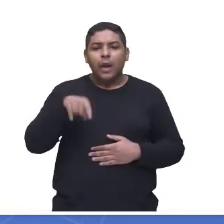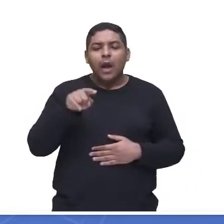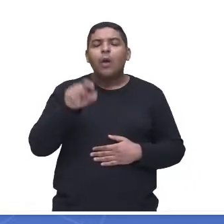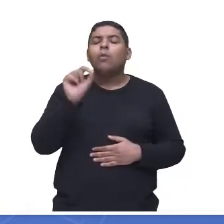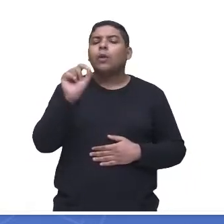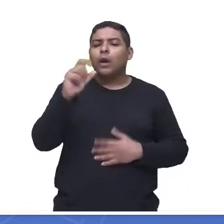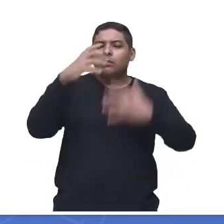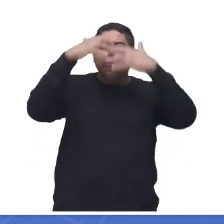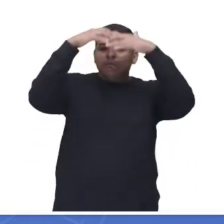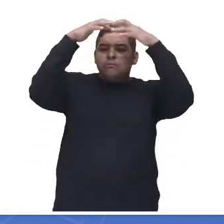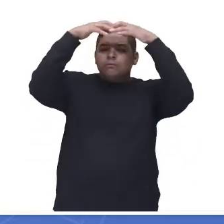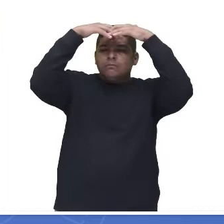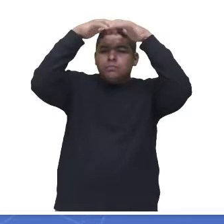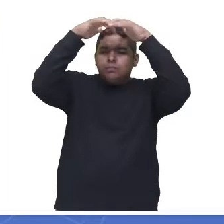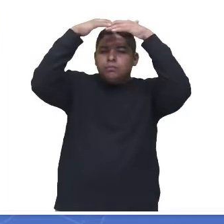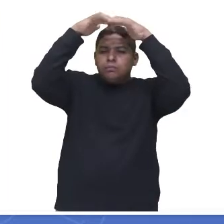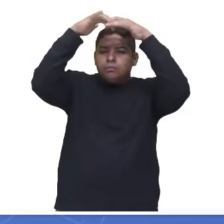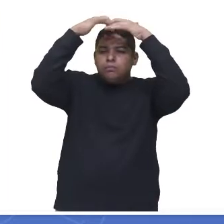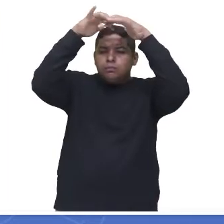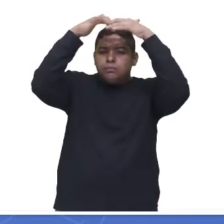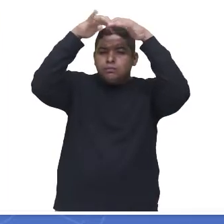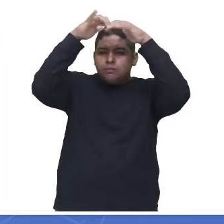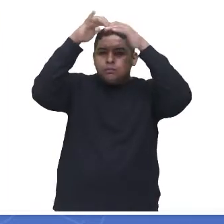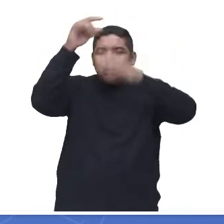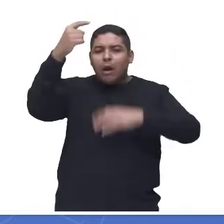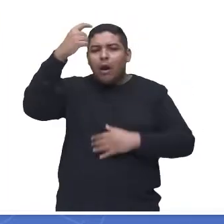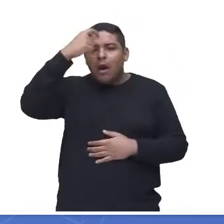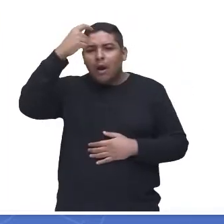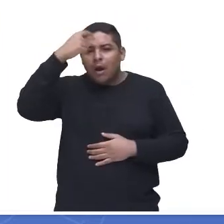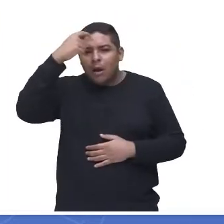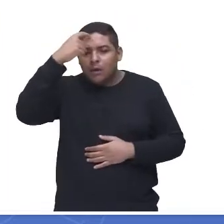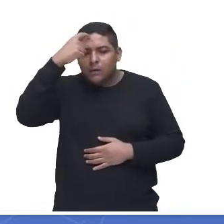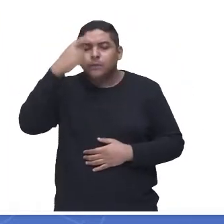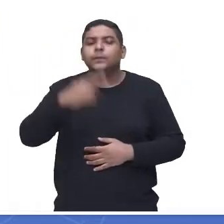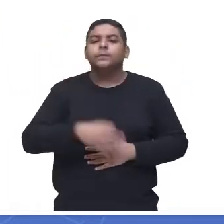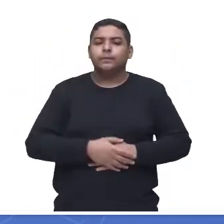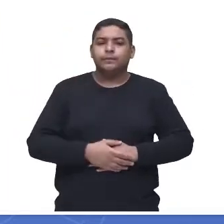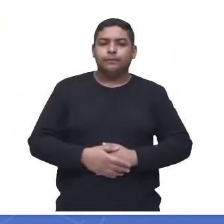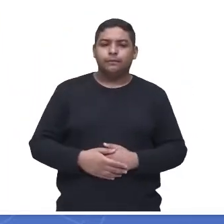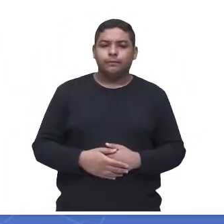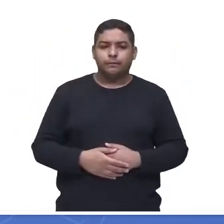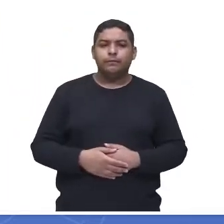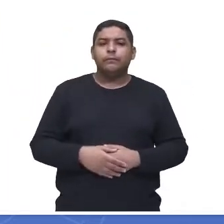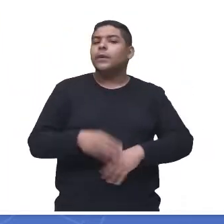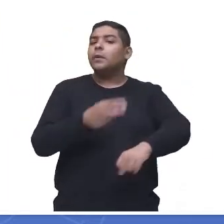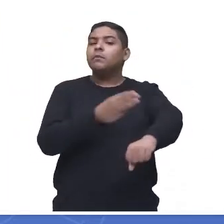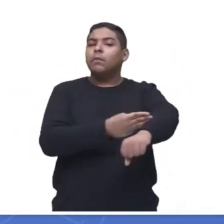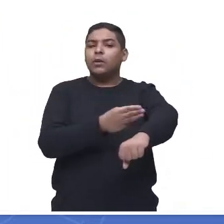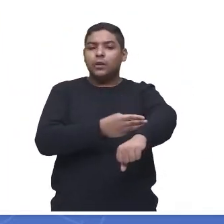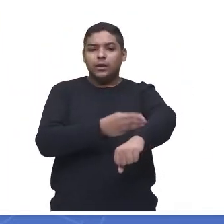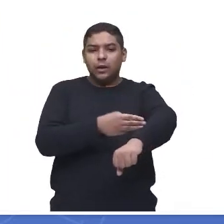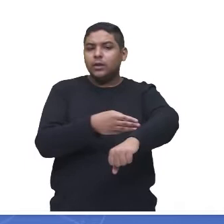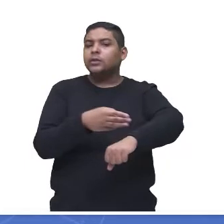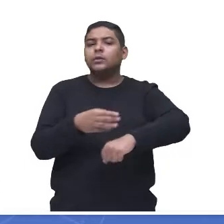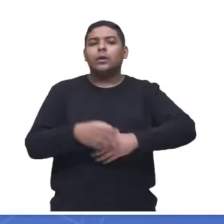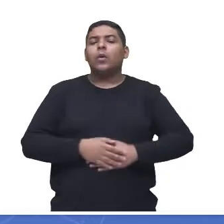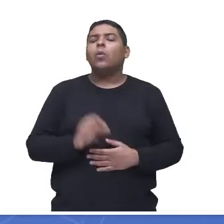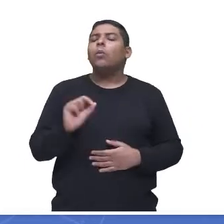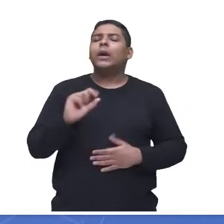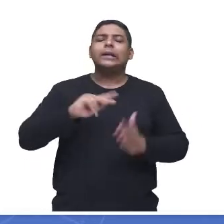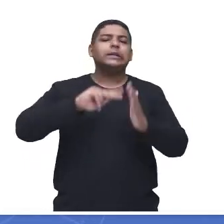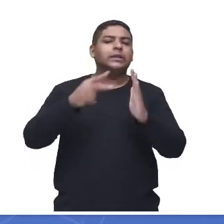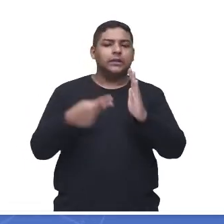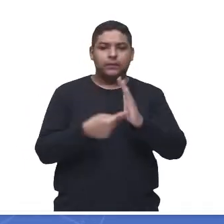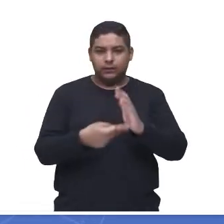intelectual, você está raciocinando, né? Então está tudo dentro da linha do pensamento. E moderno, né? Modernidade. O que é